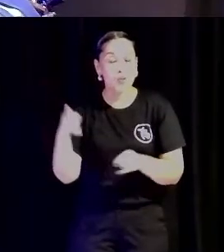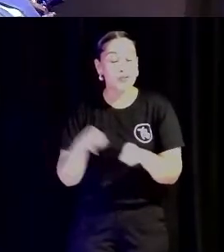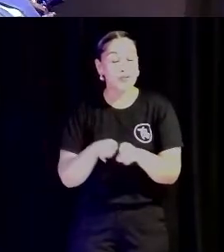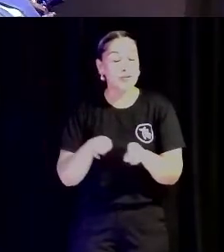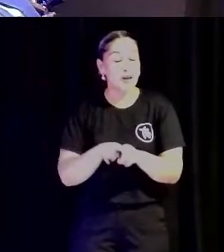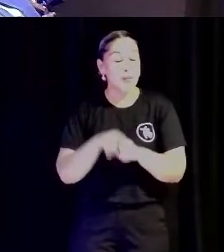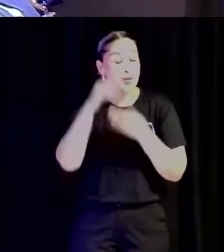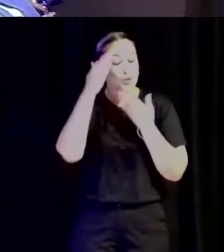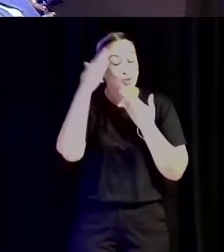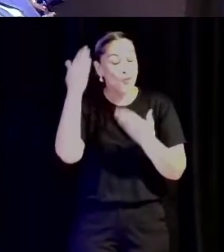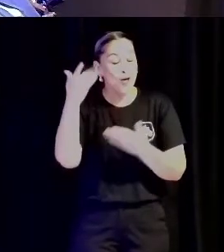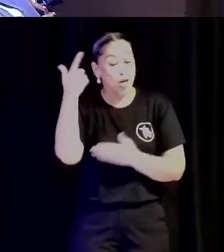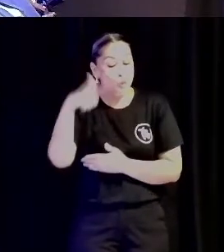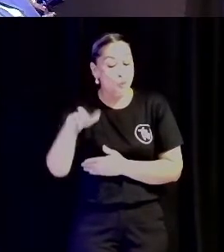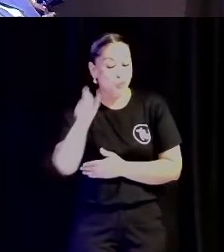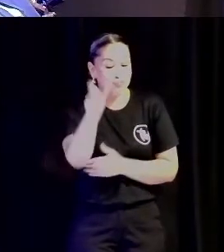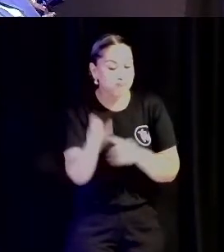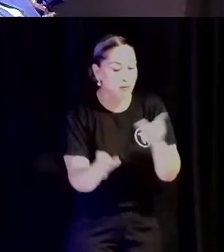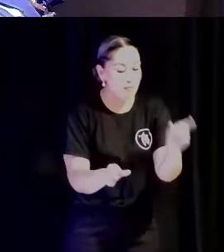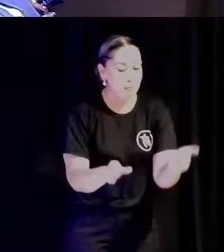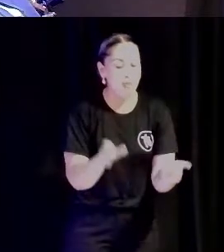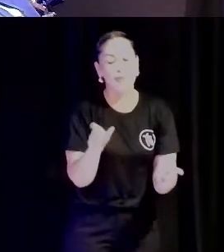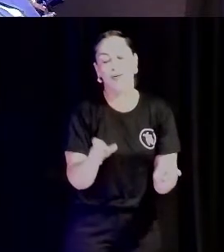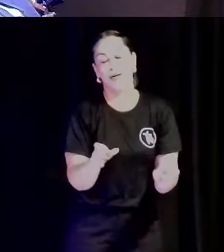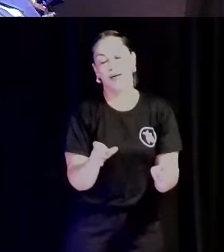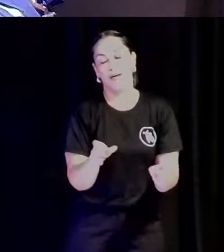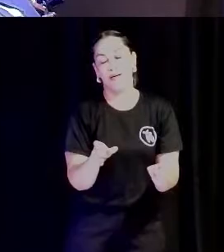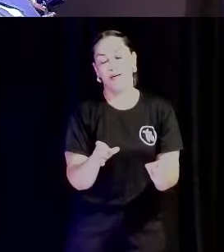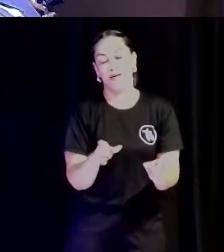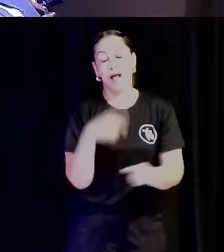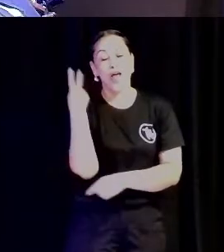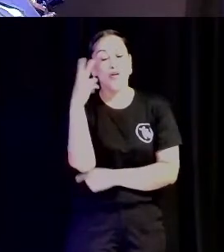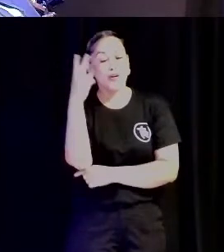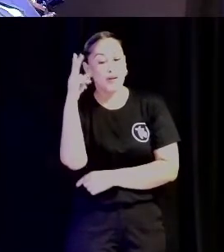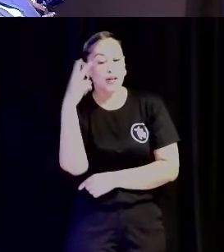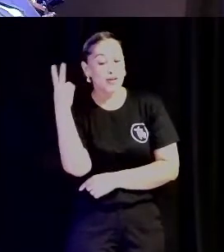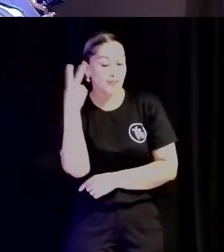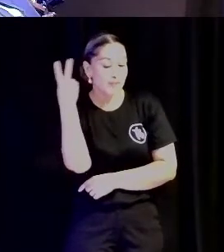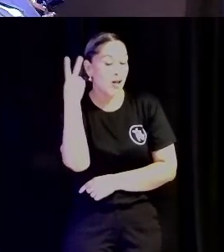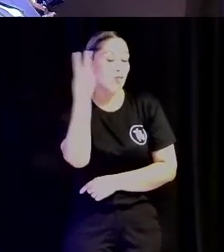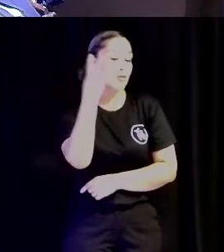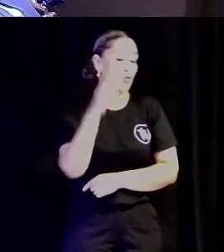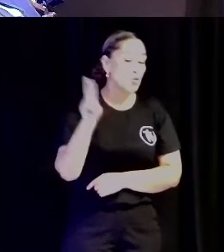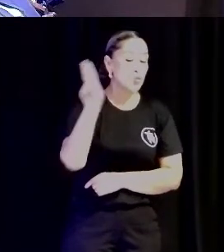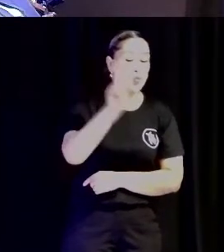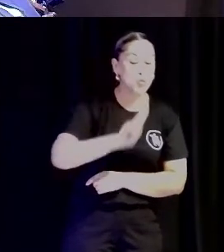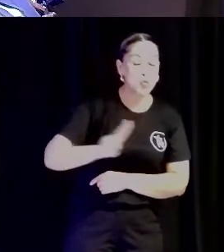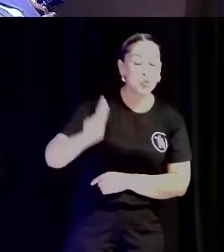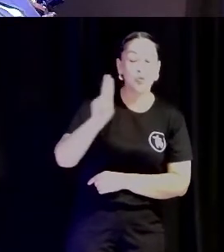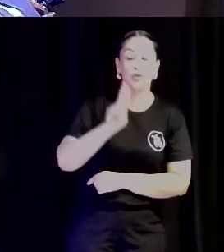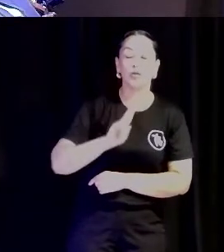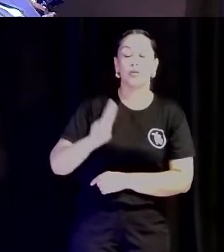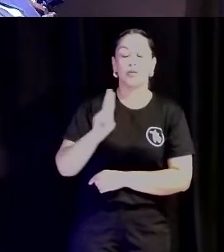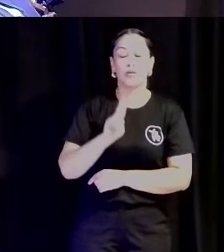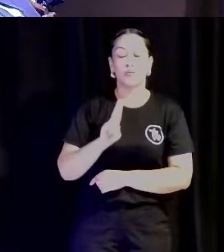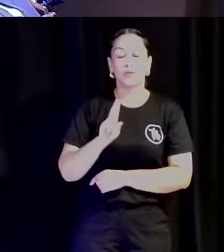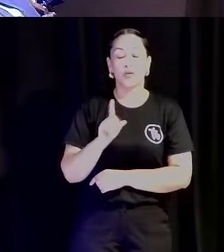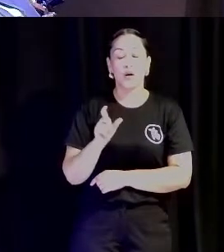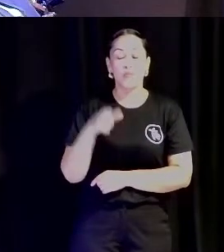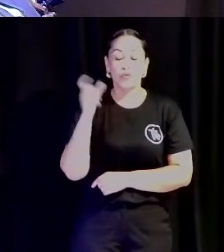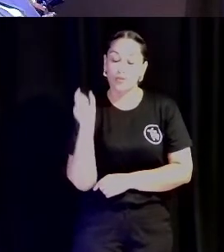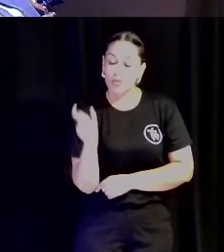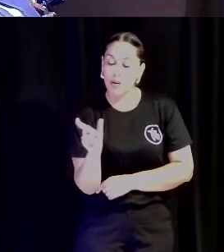aos outros, uns aos outros. E valorizamos e usamos expressões como muito obrigado.